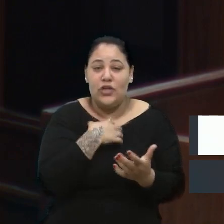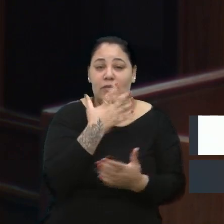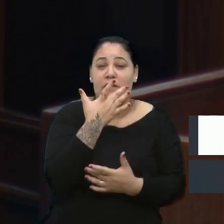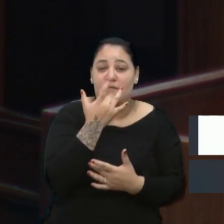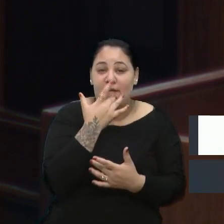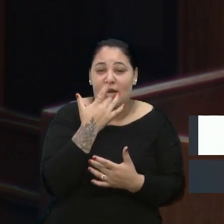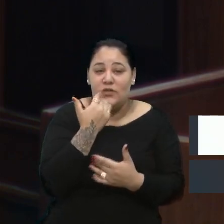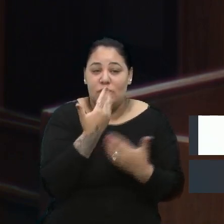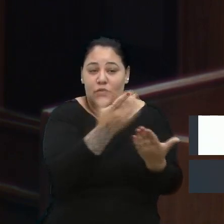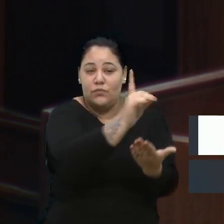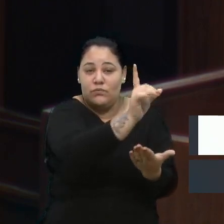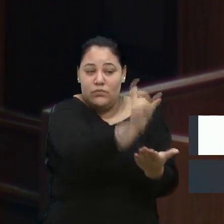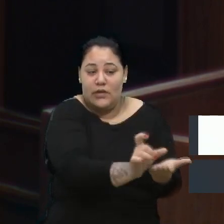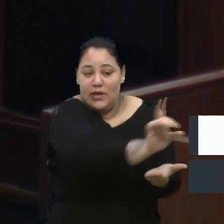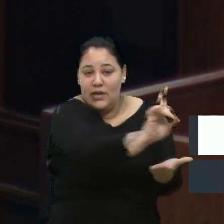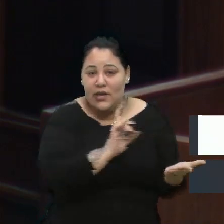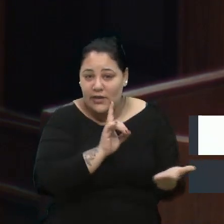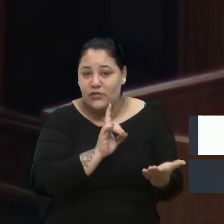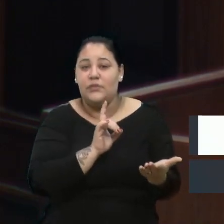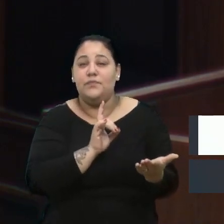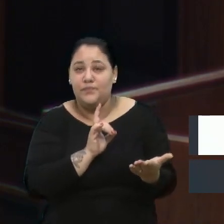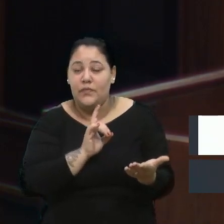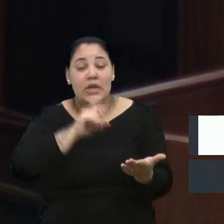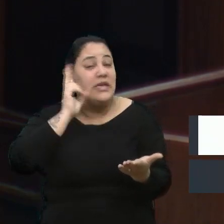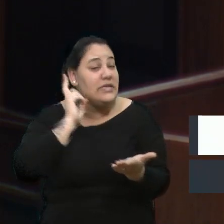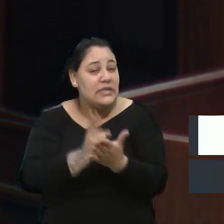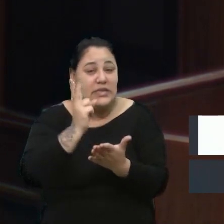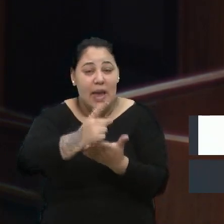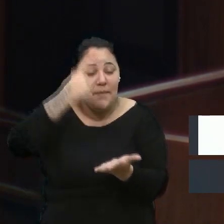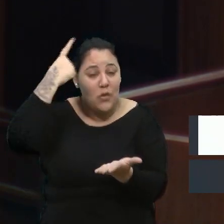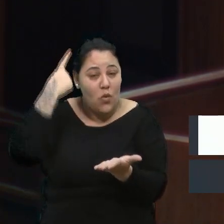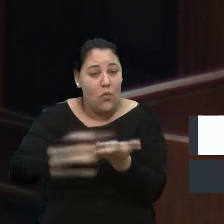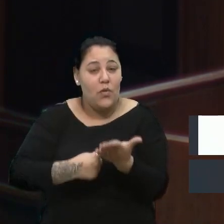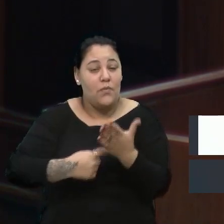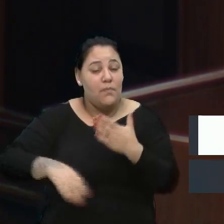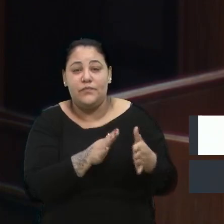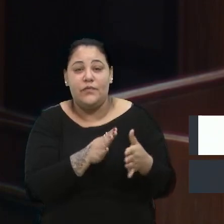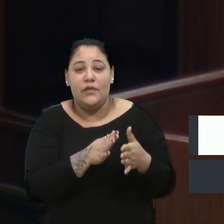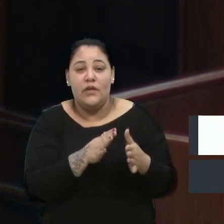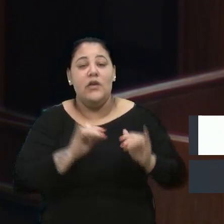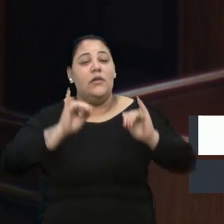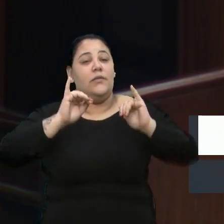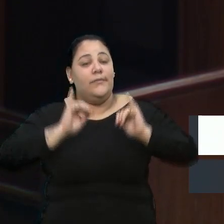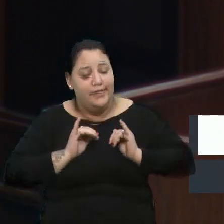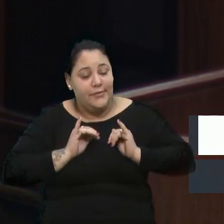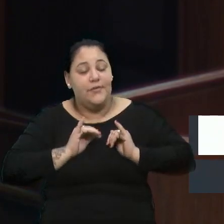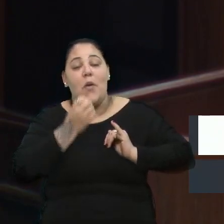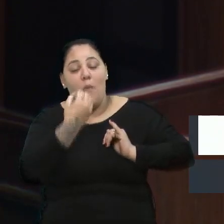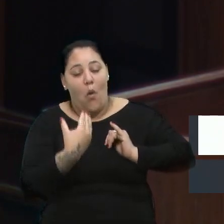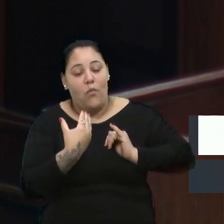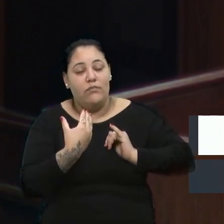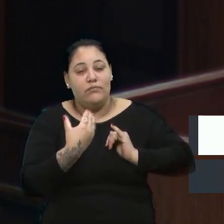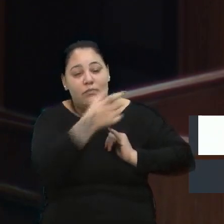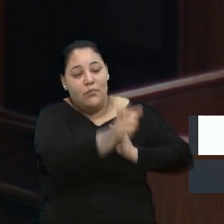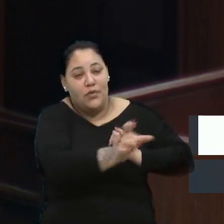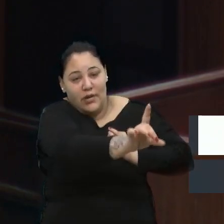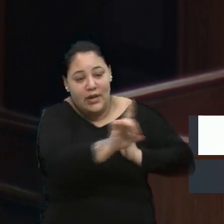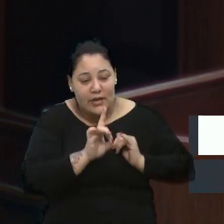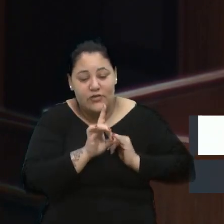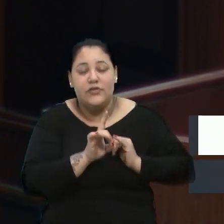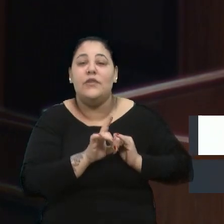julho de 93, e nós estamos lembrando, senhores vereadores e vereadoras, e todos que nos assistem e acompanham aqui no